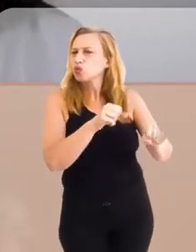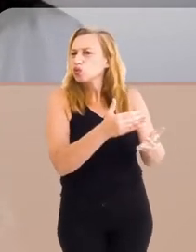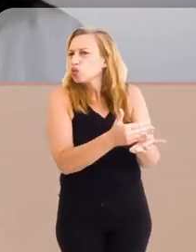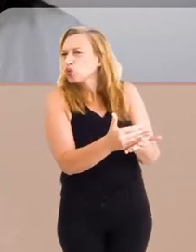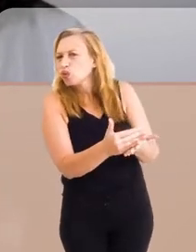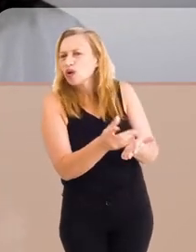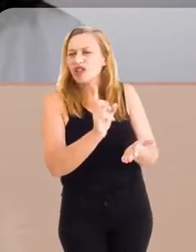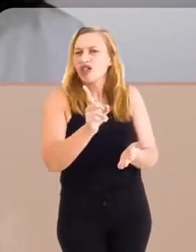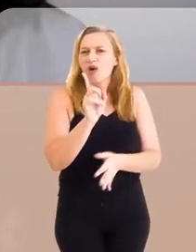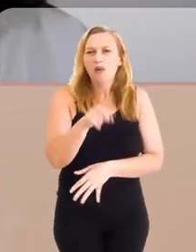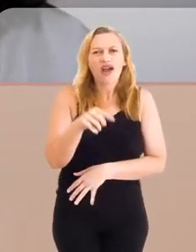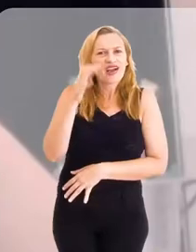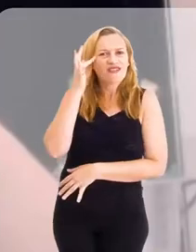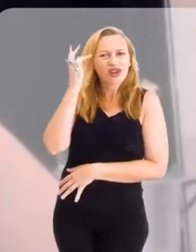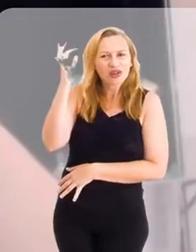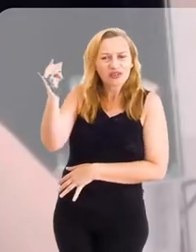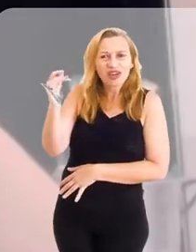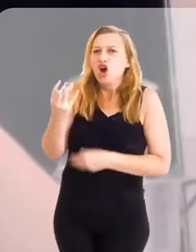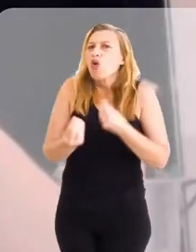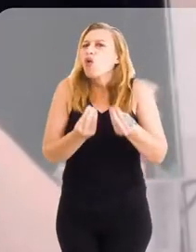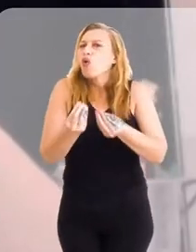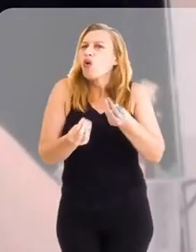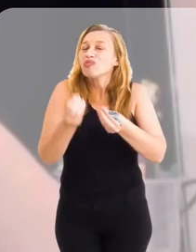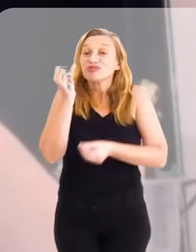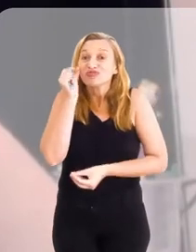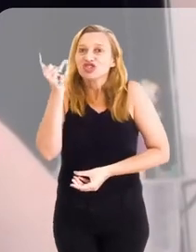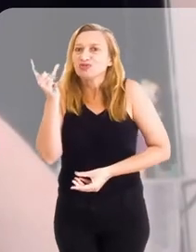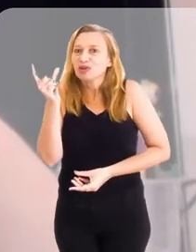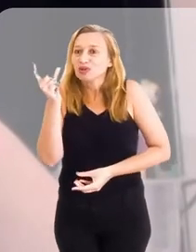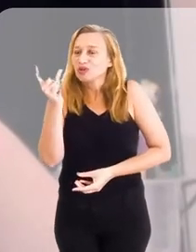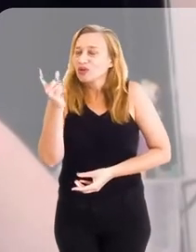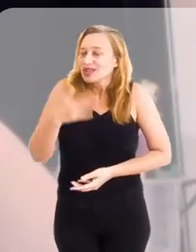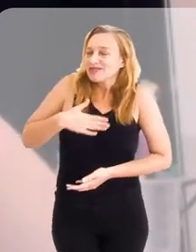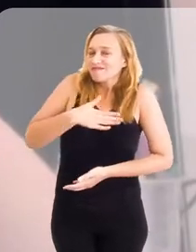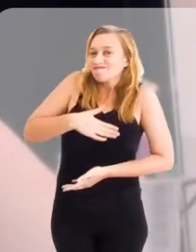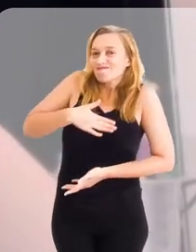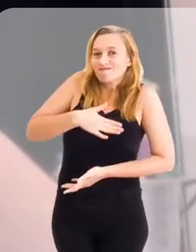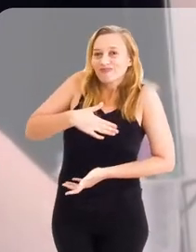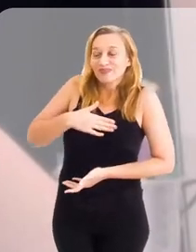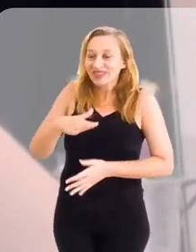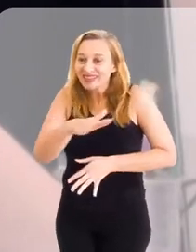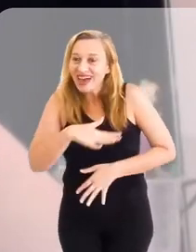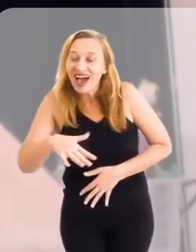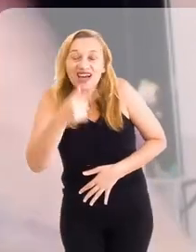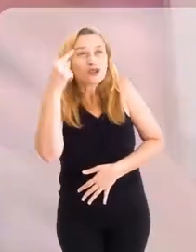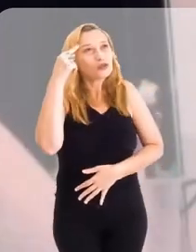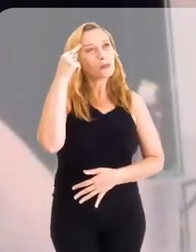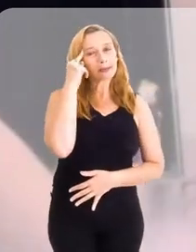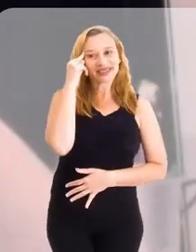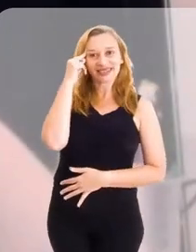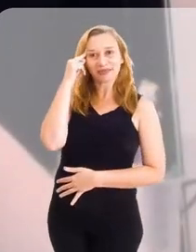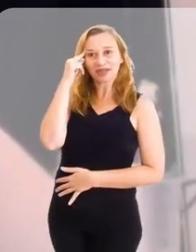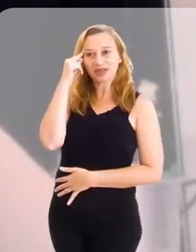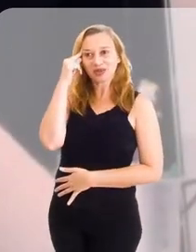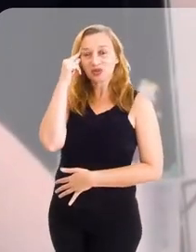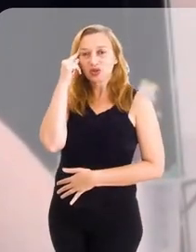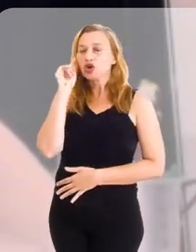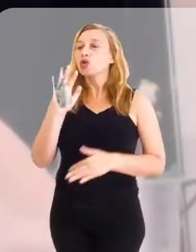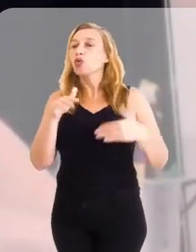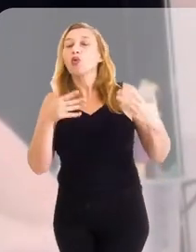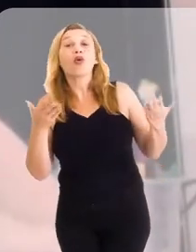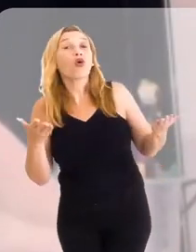a sua formação inicial não foi em filosofia, né? Como que despertou esse gosto por essa área do